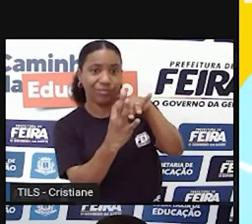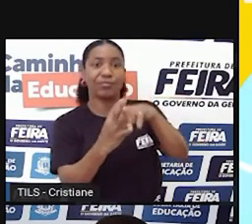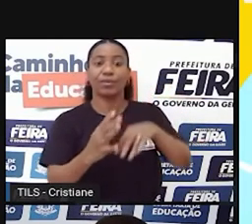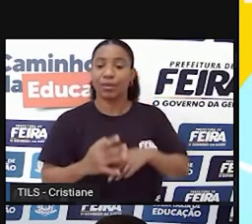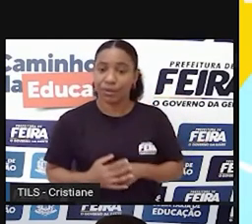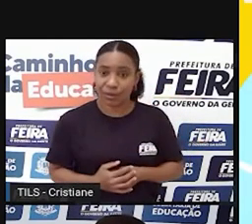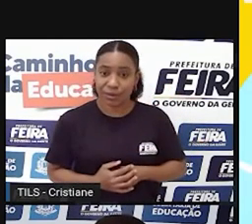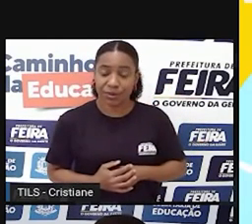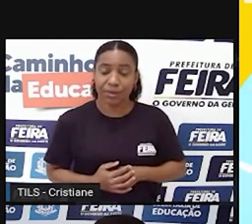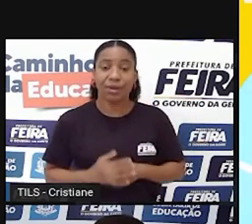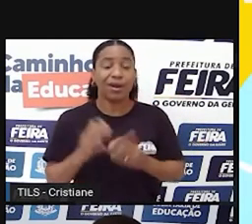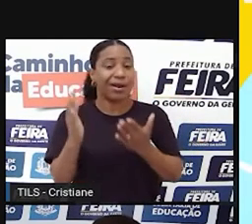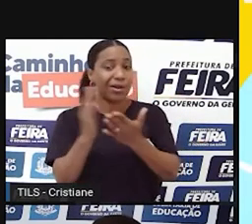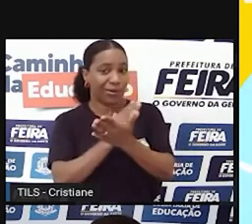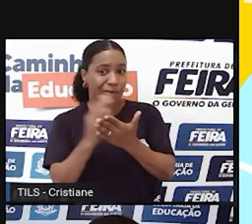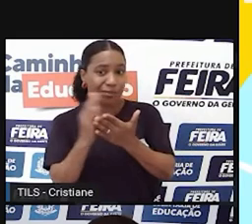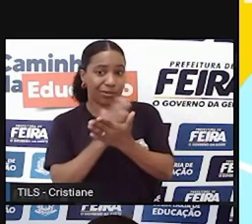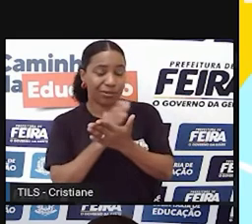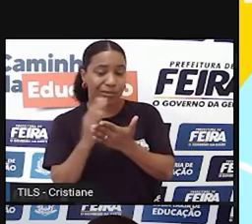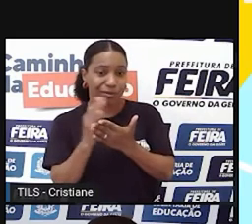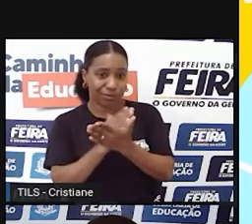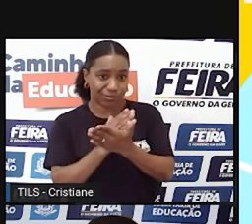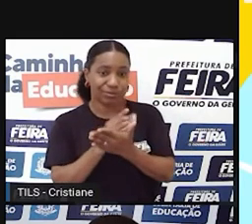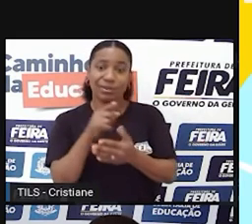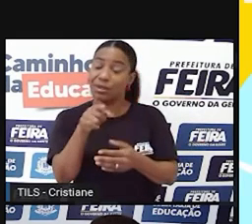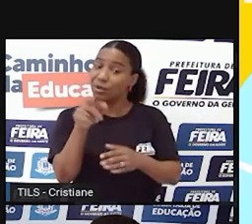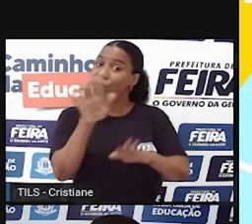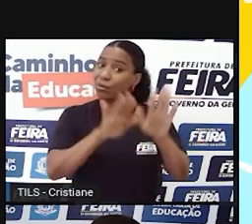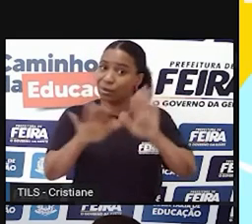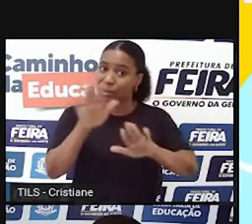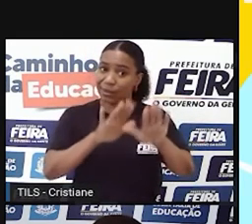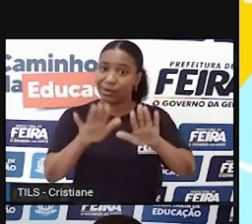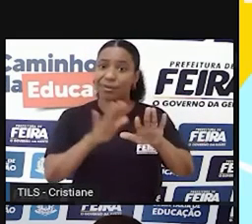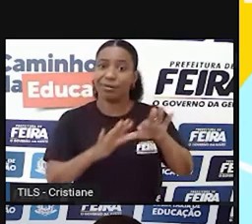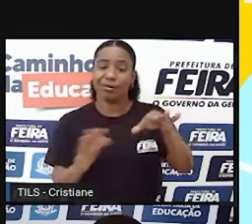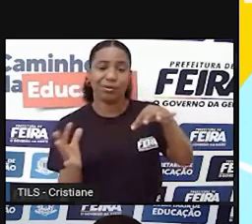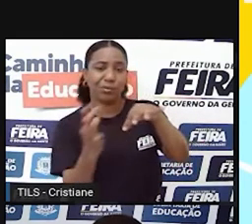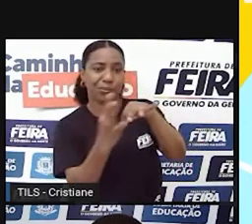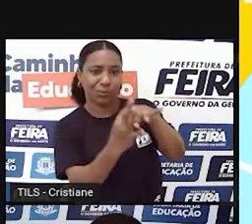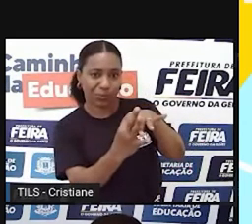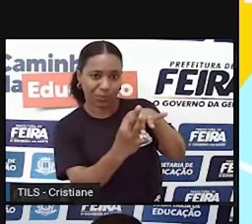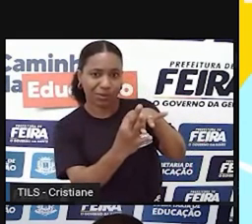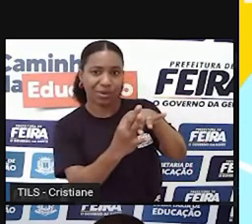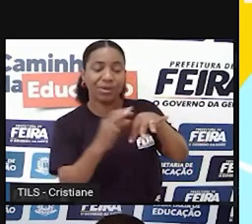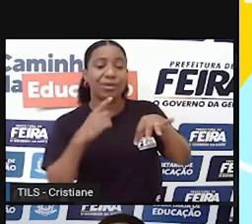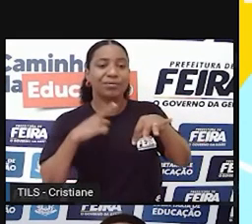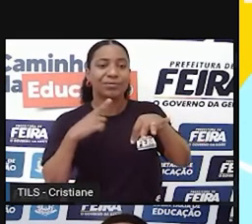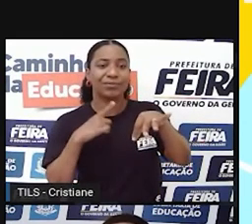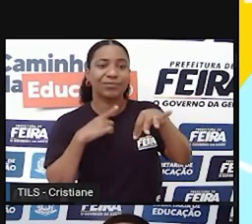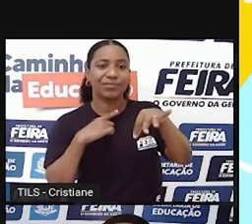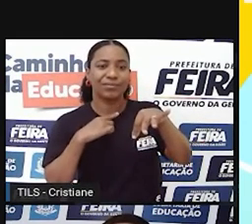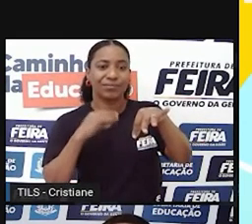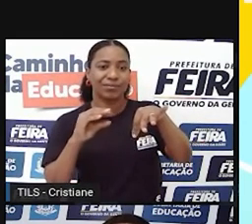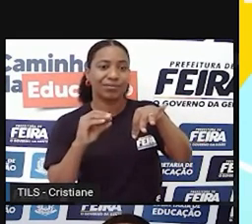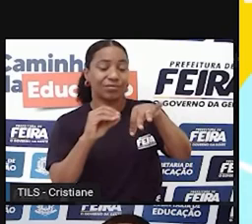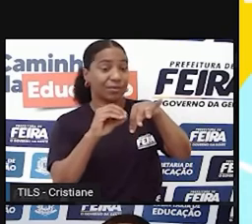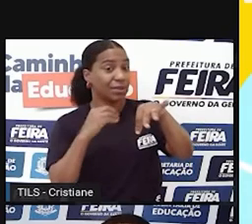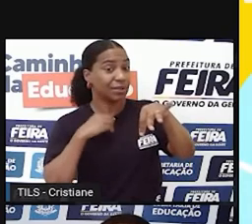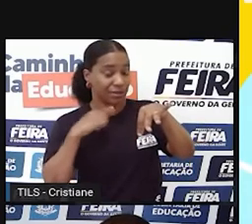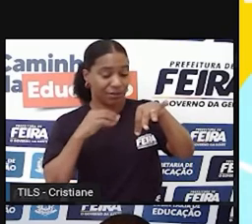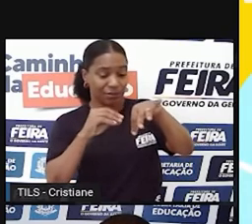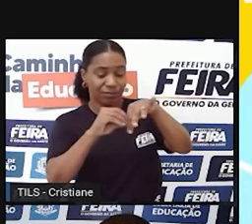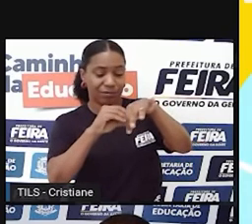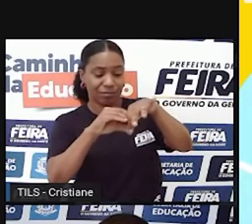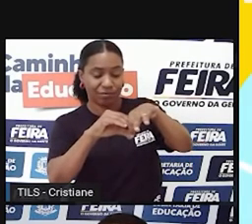métodos de barreira que não são tão bons assim. Um exemplo é o diafragma, porque ele só impede a chegada do espermatozoide